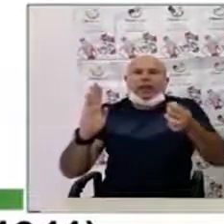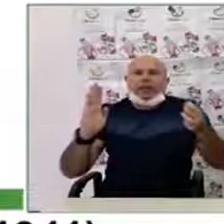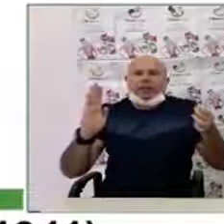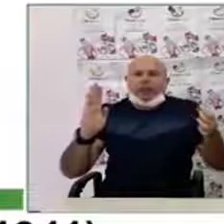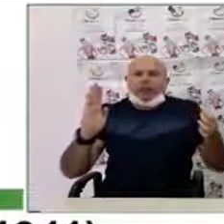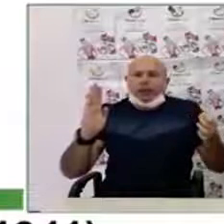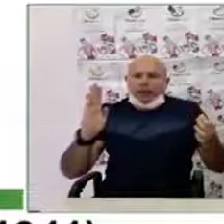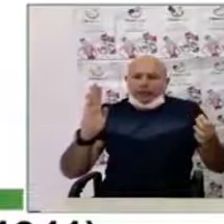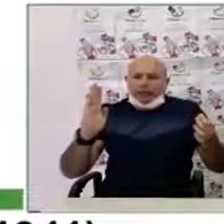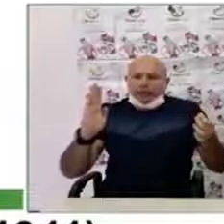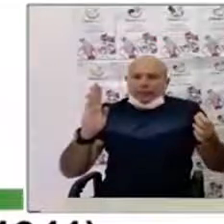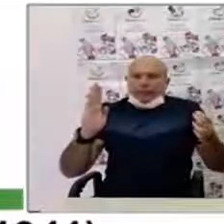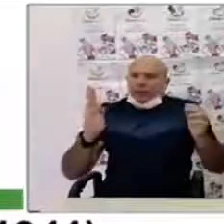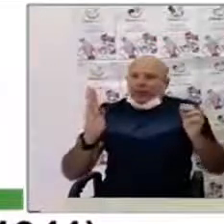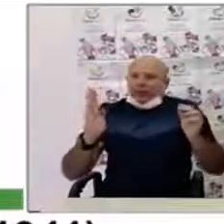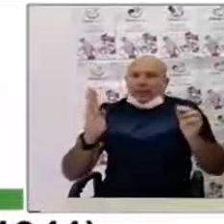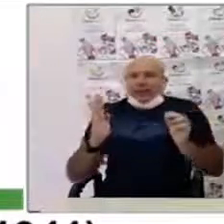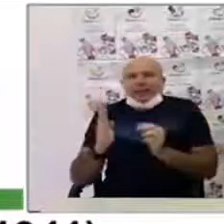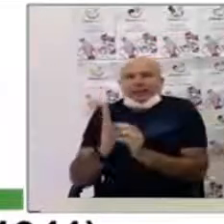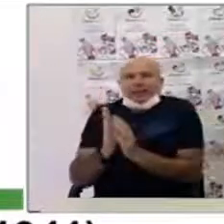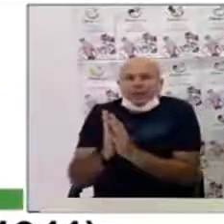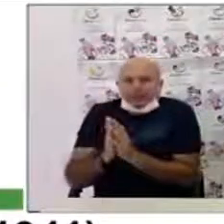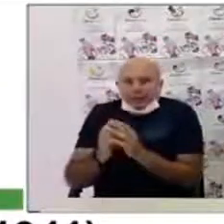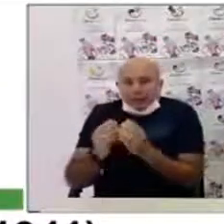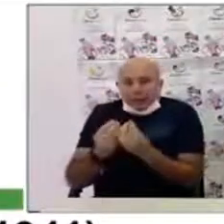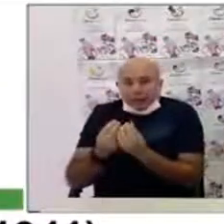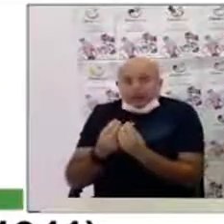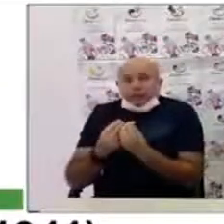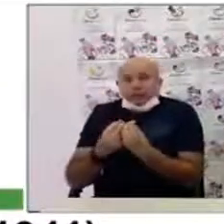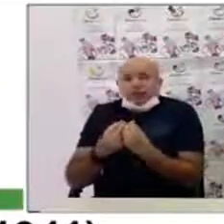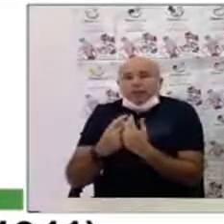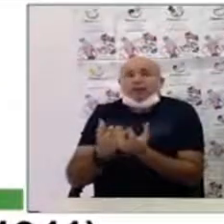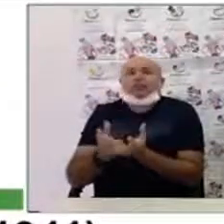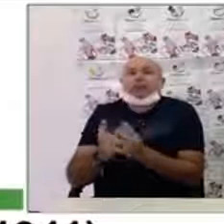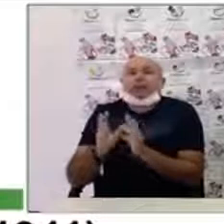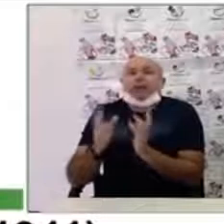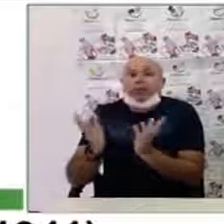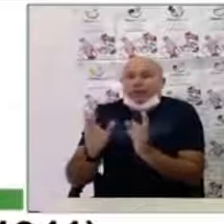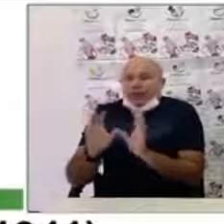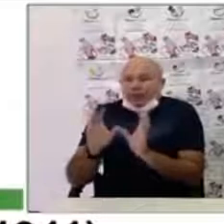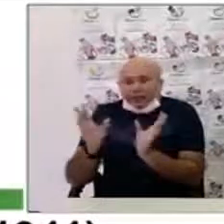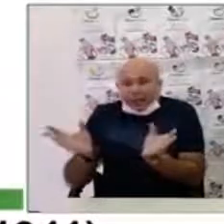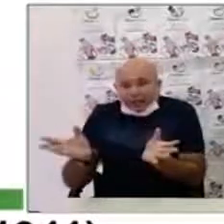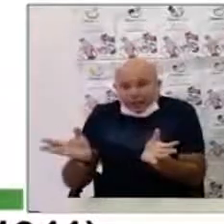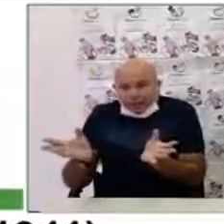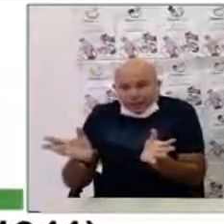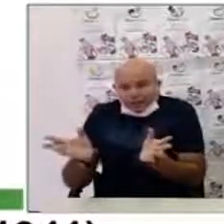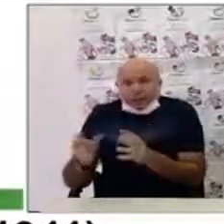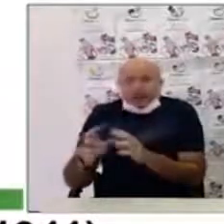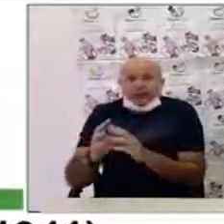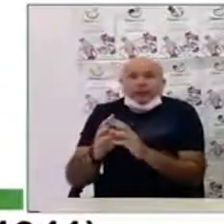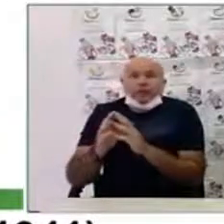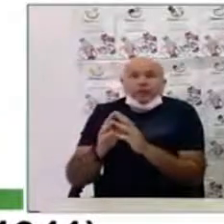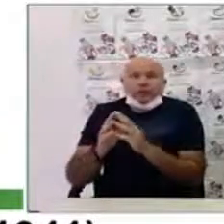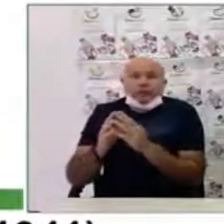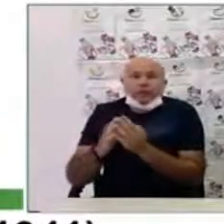voltava perpendicular. Então, olha, através desse experimento, mesmo a gente não estando presente no laboratório para ver isso aí, você